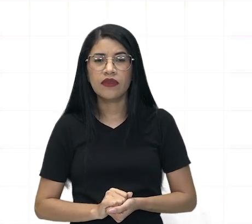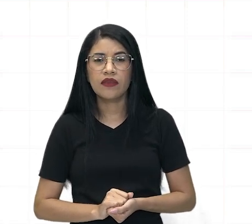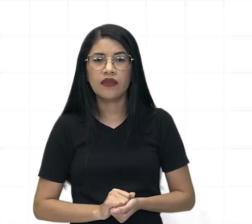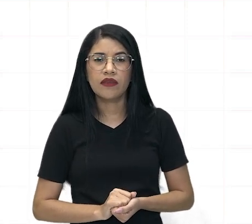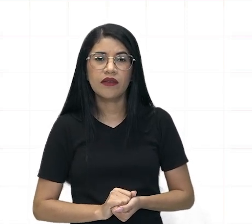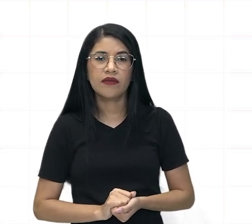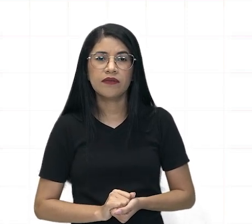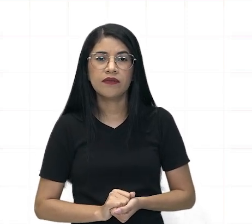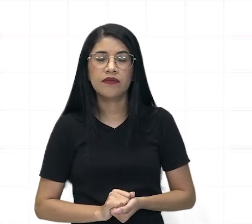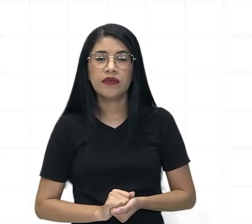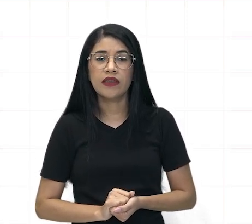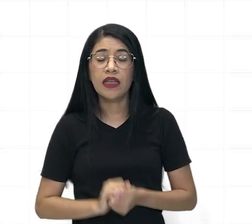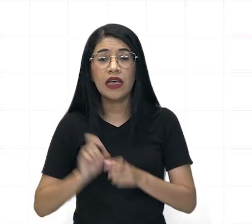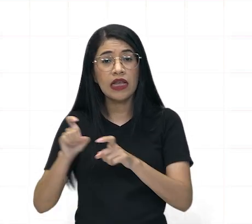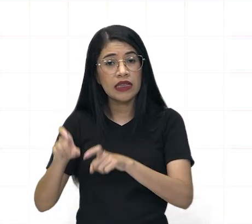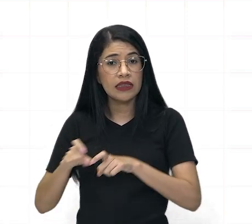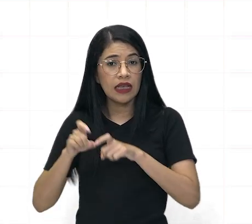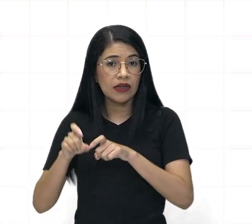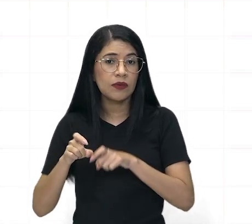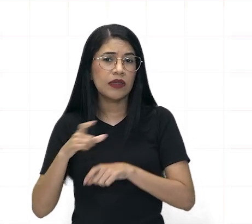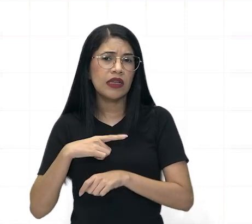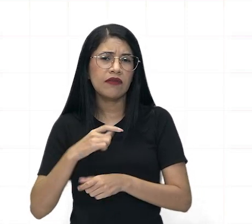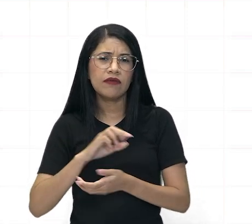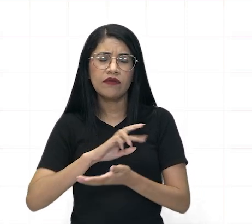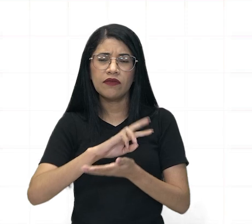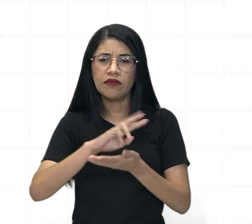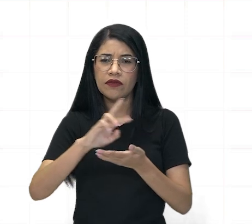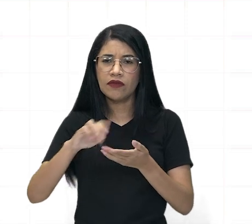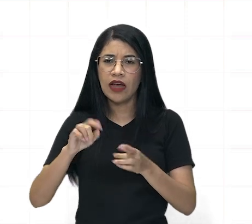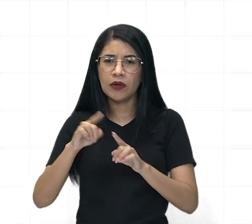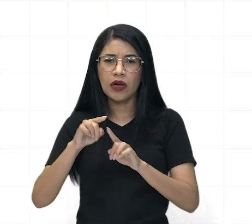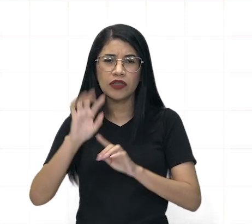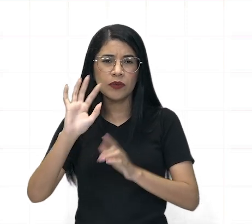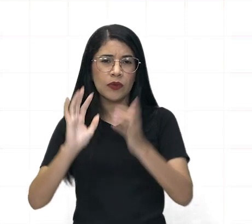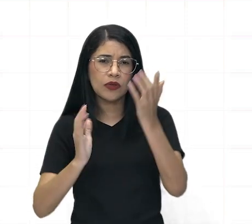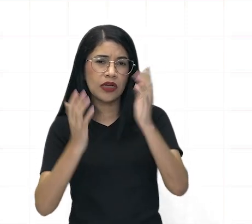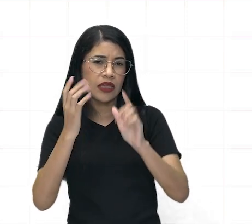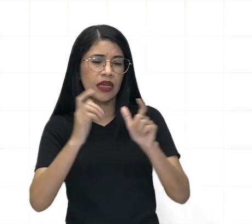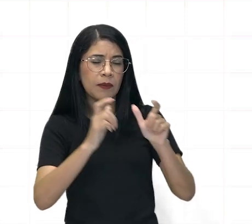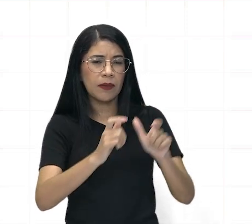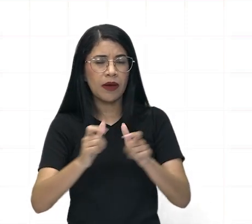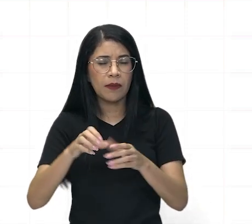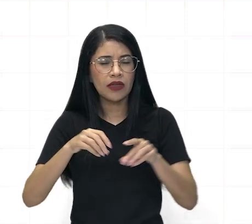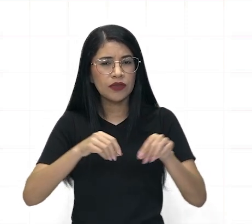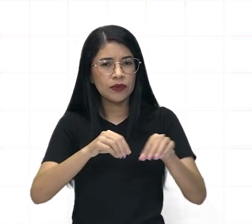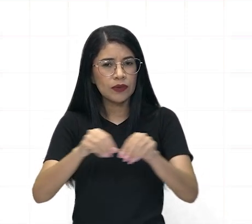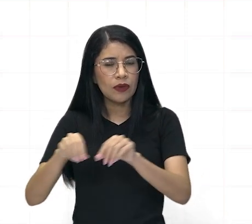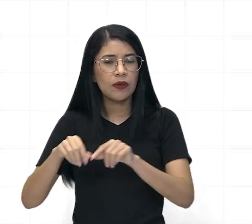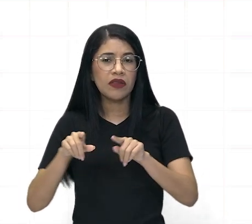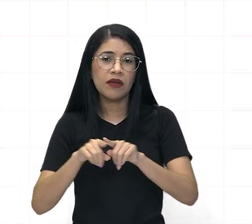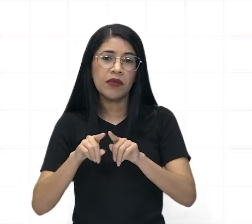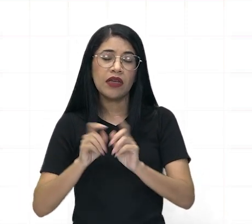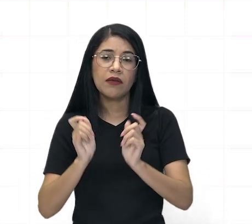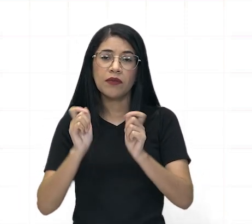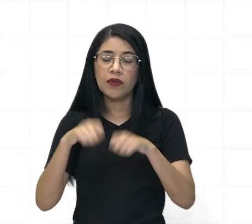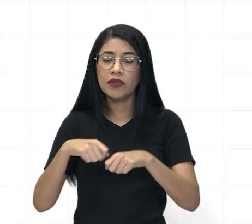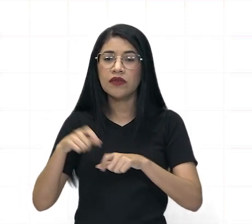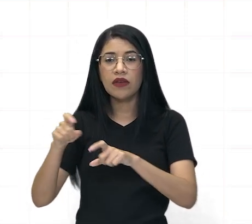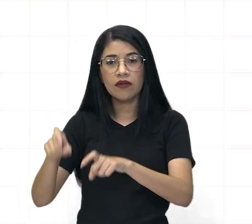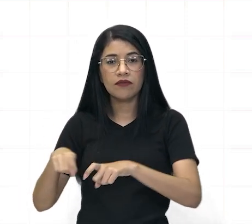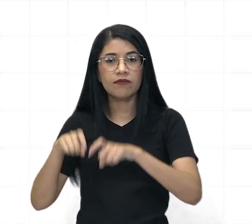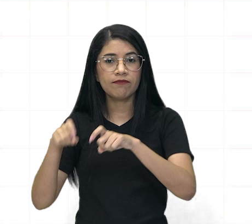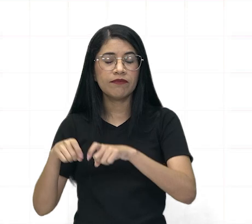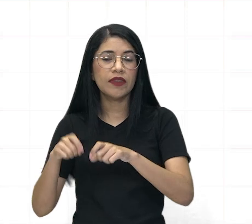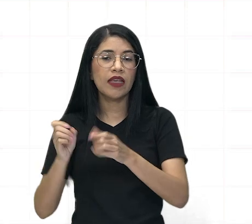em agricultura, possui uma variedade de climas e solos que suportam a agricultura, como ali na produção